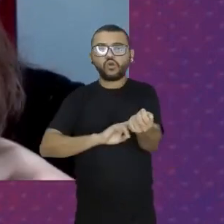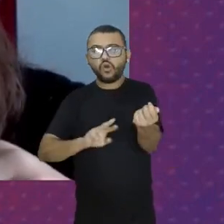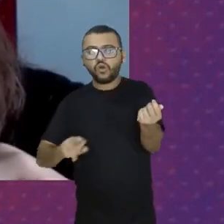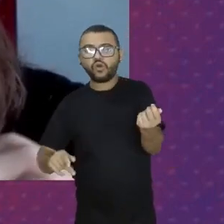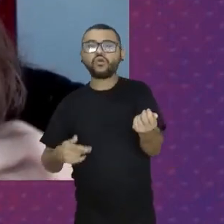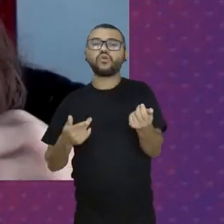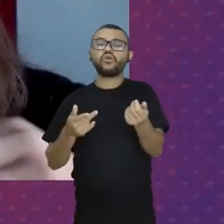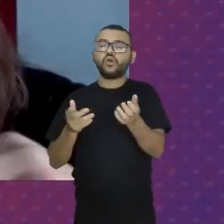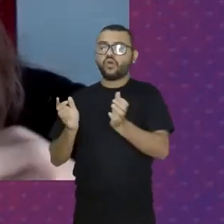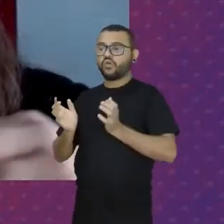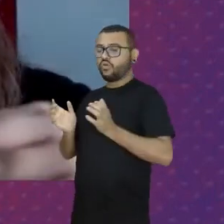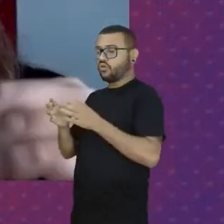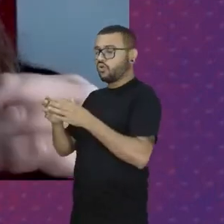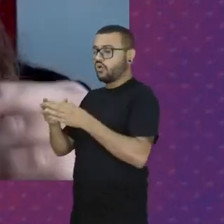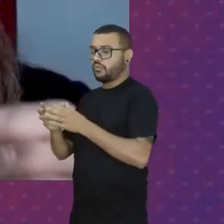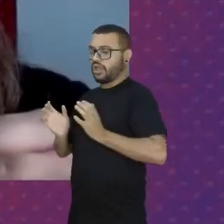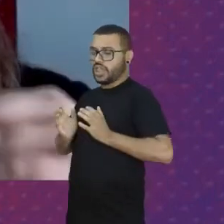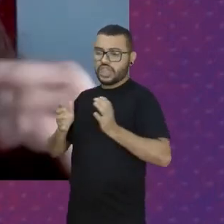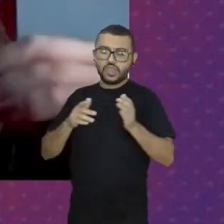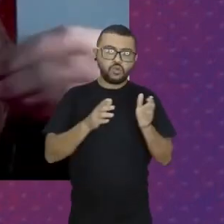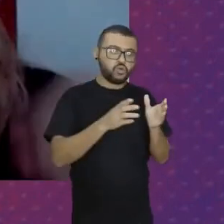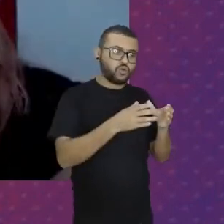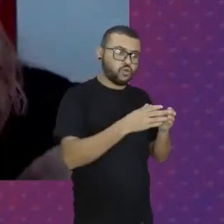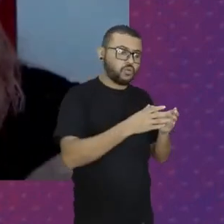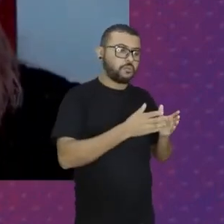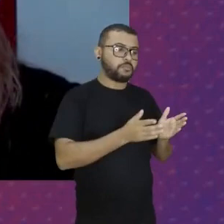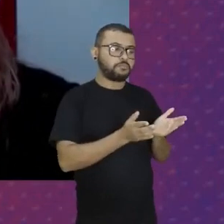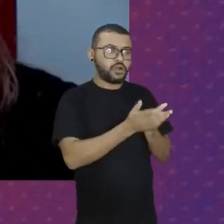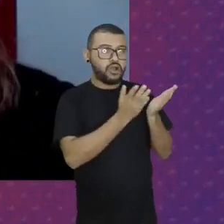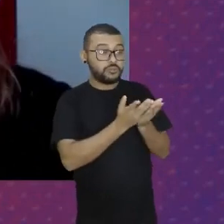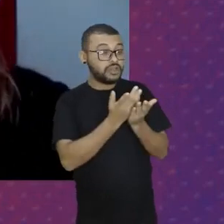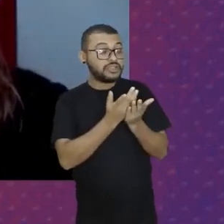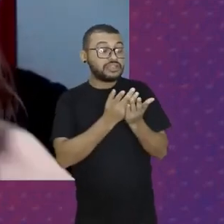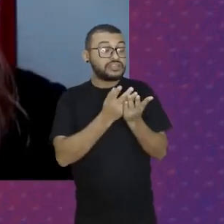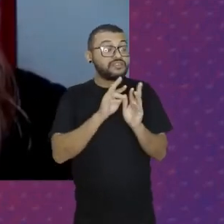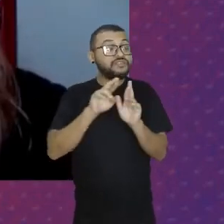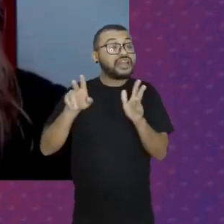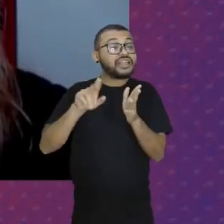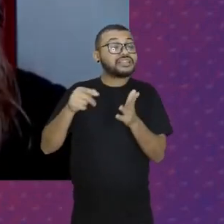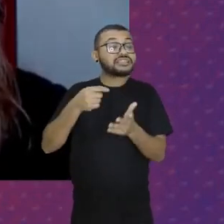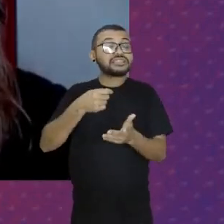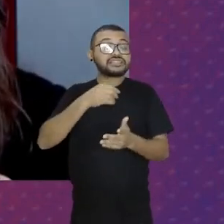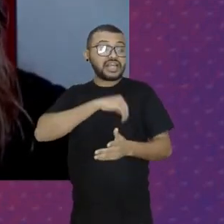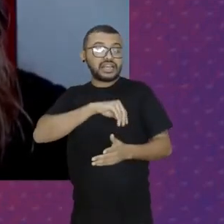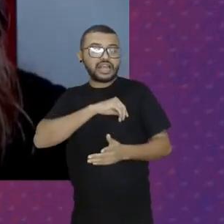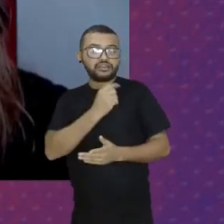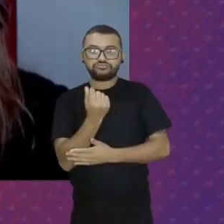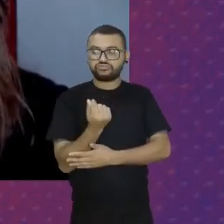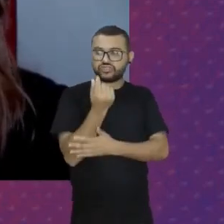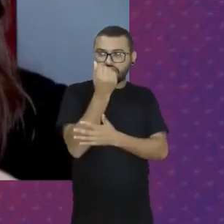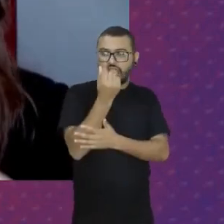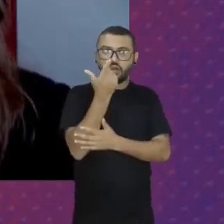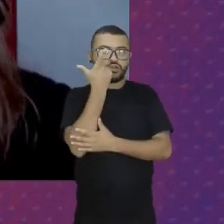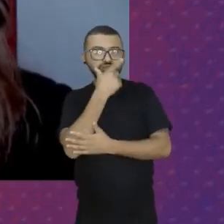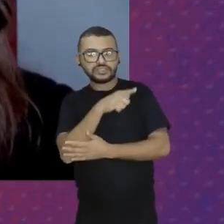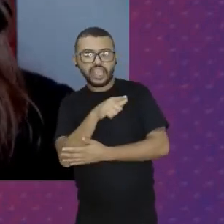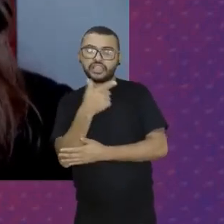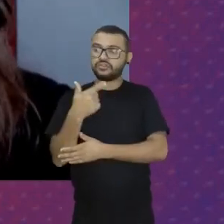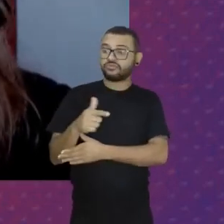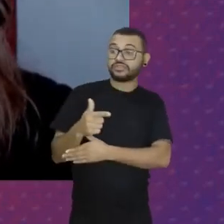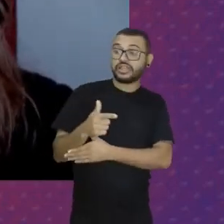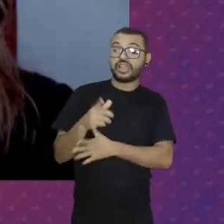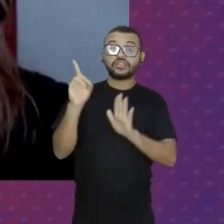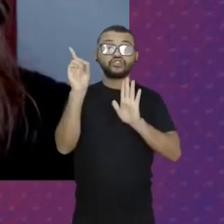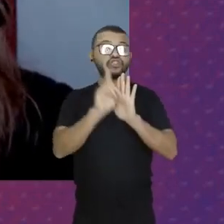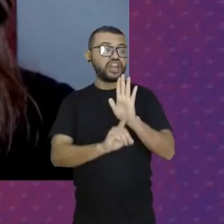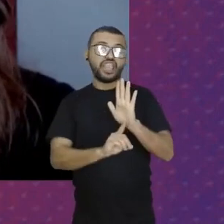uma continuidade entre o trabalho não remunerado e o trabalho mal remunerado e sem direitos,